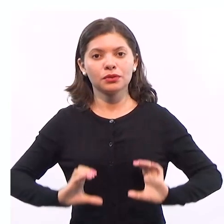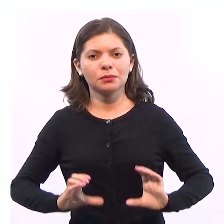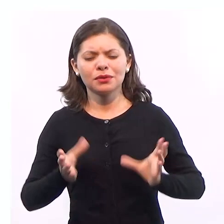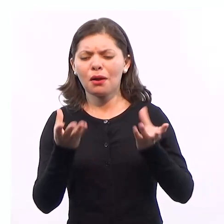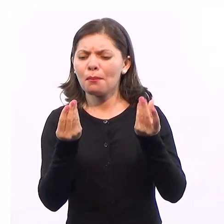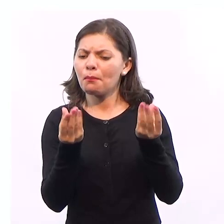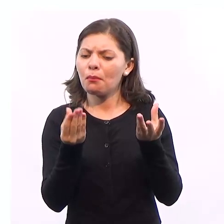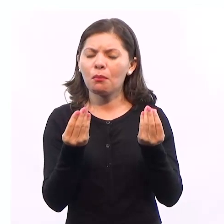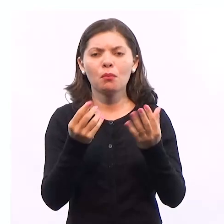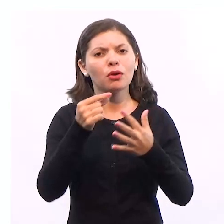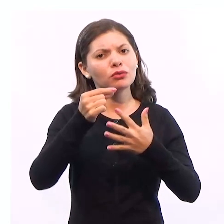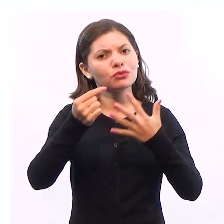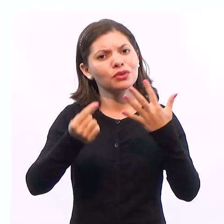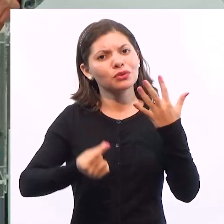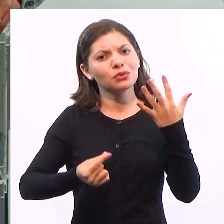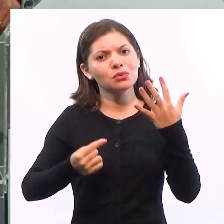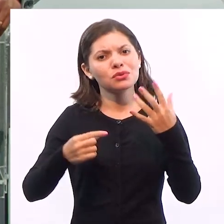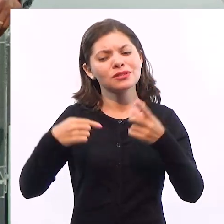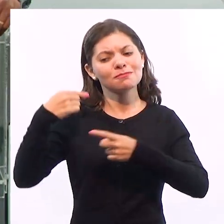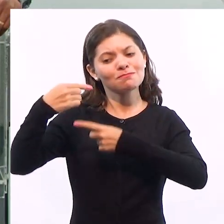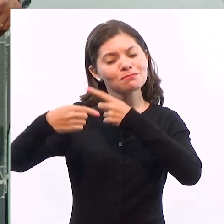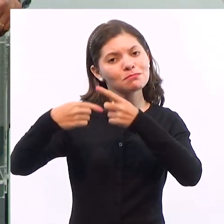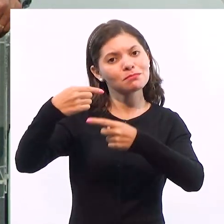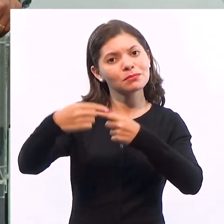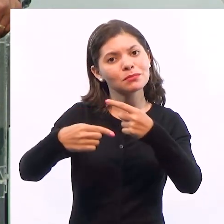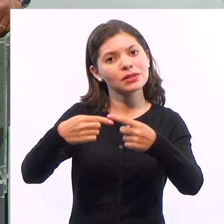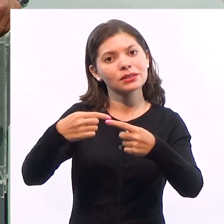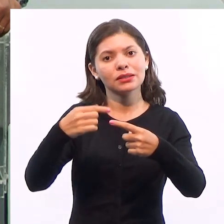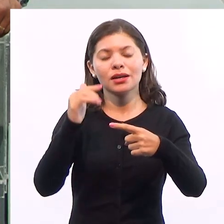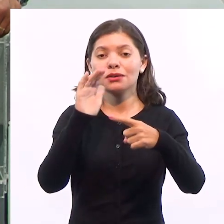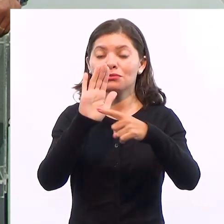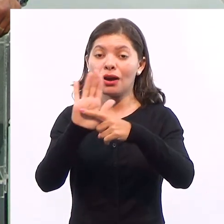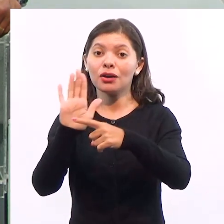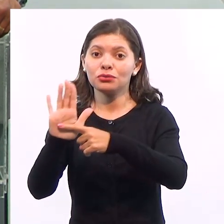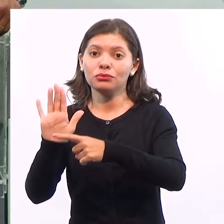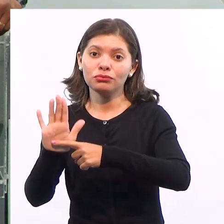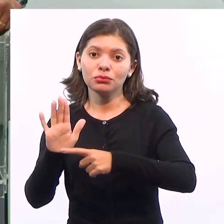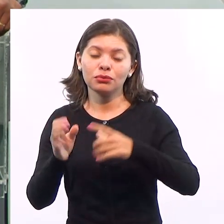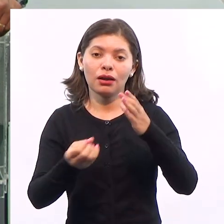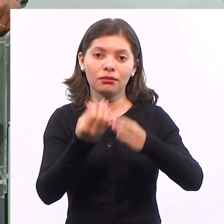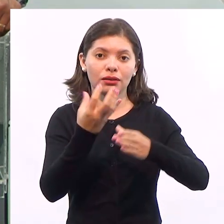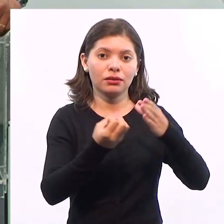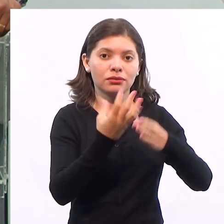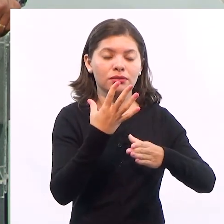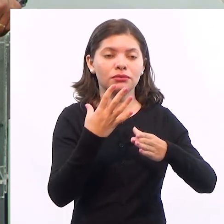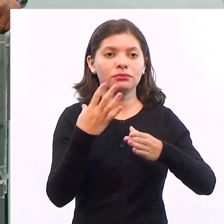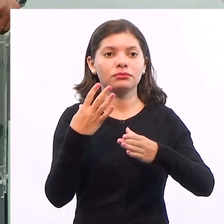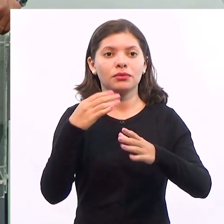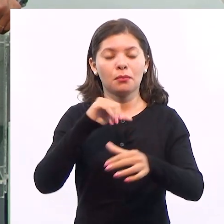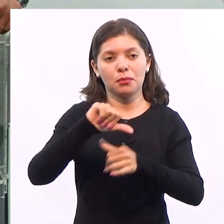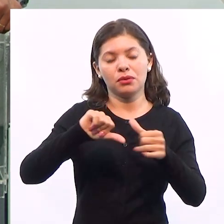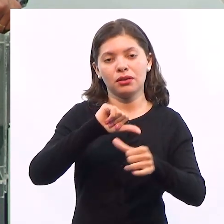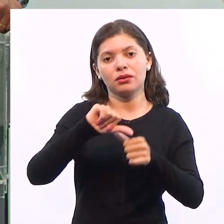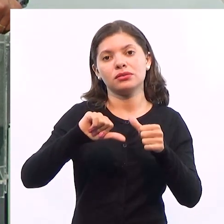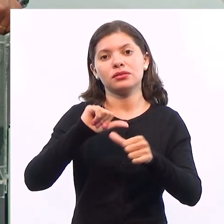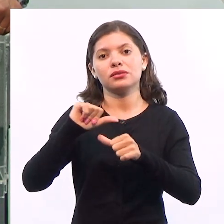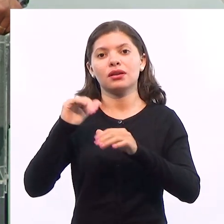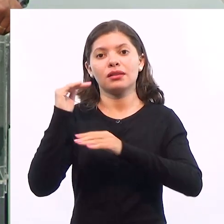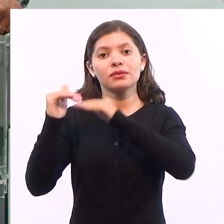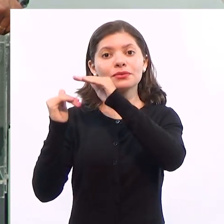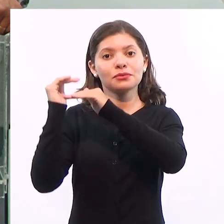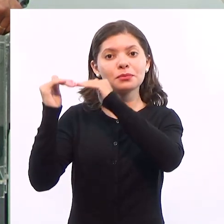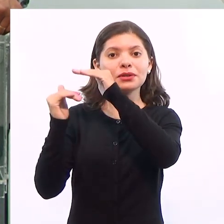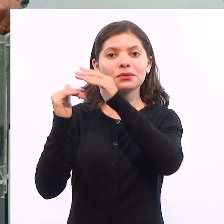administrativo. São muitos os fatores que passaram a contribuir para essas mudanças, para a criação do desenvolvimento